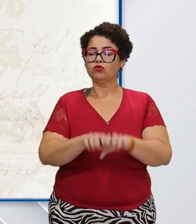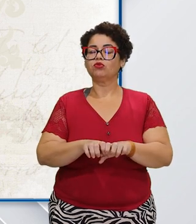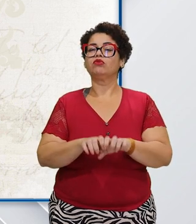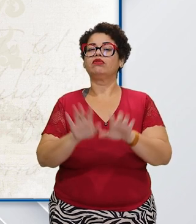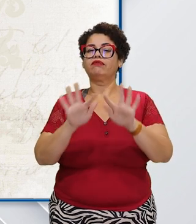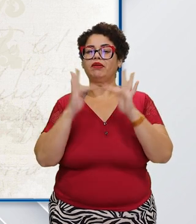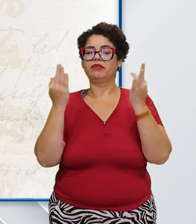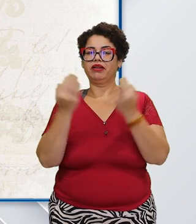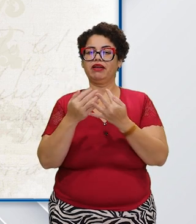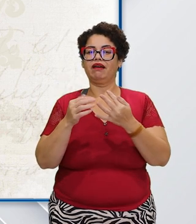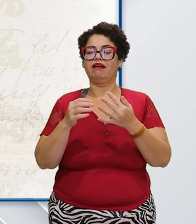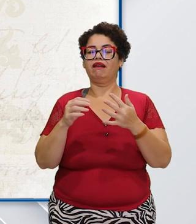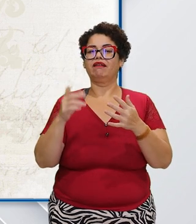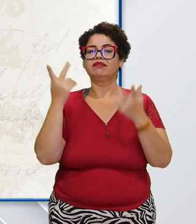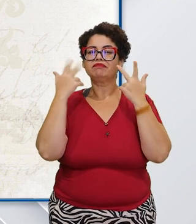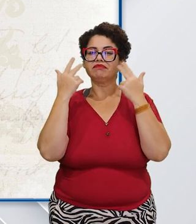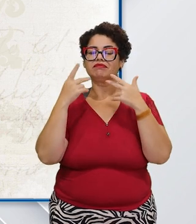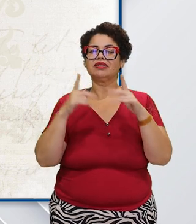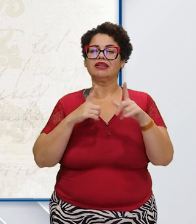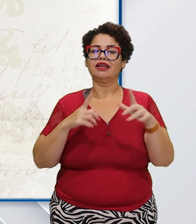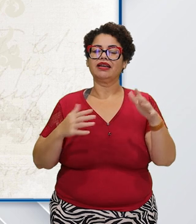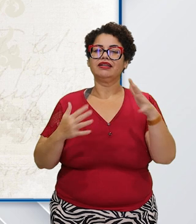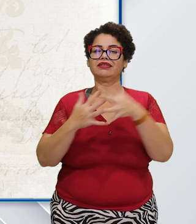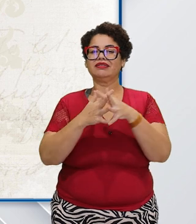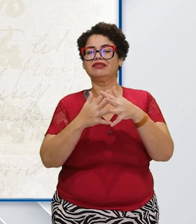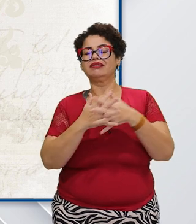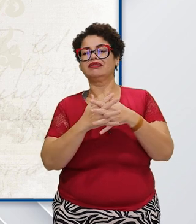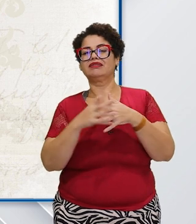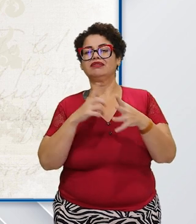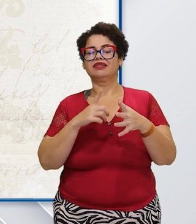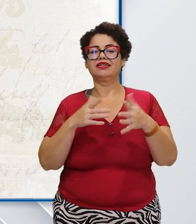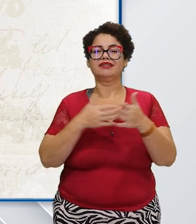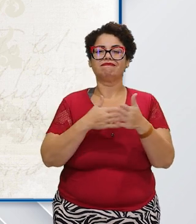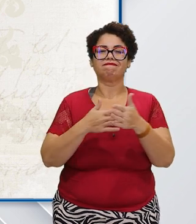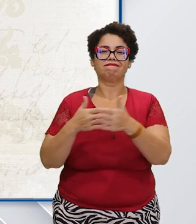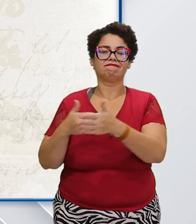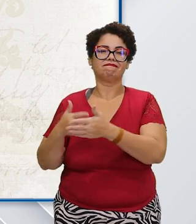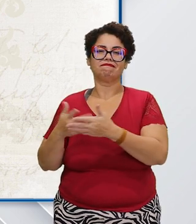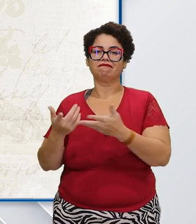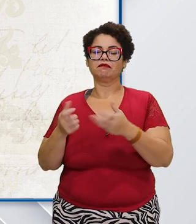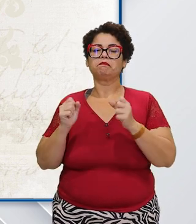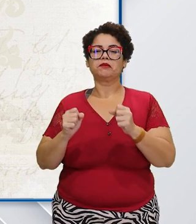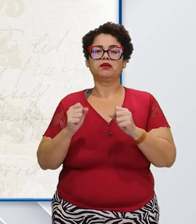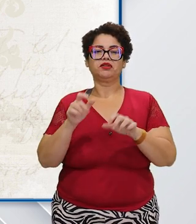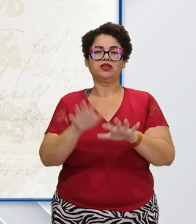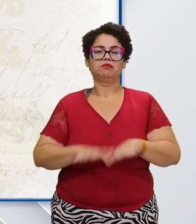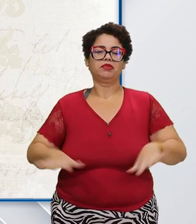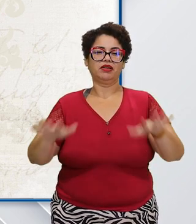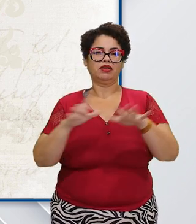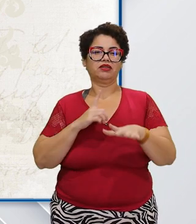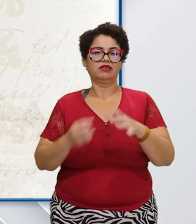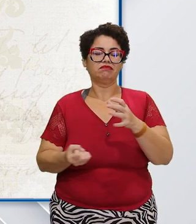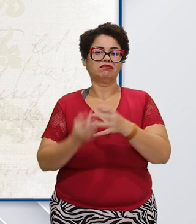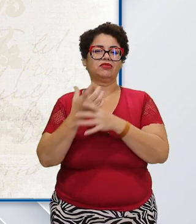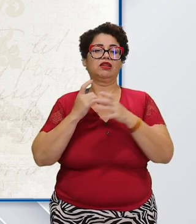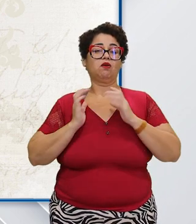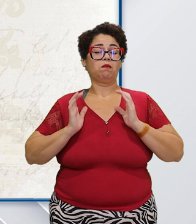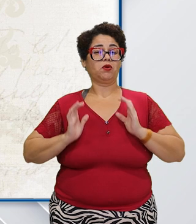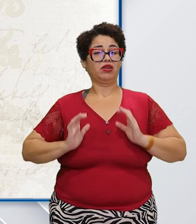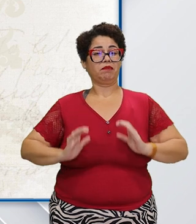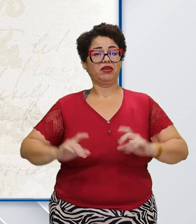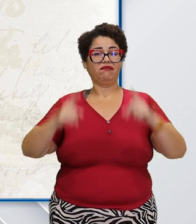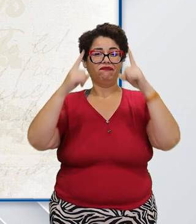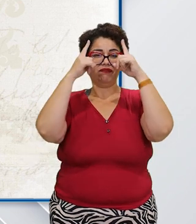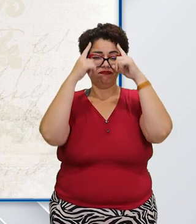familiar estável e o acesso limitado a recursos socioeconômicos cria um ambiente propício para o surgimento de